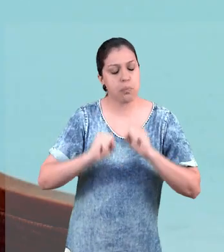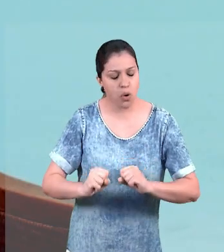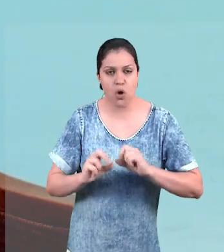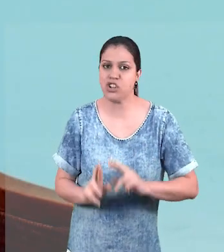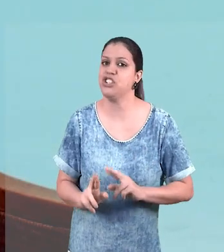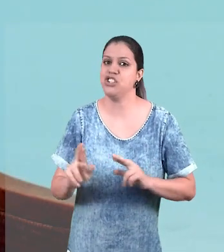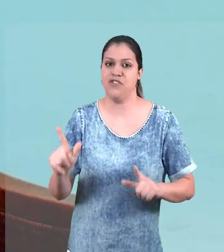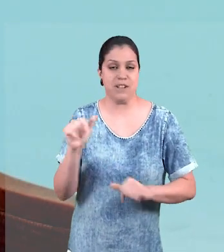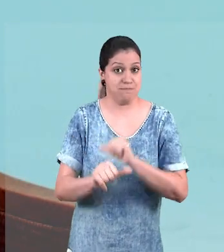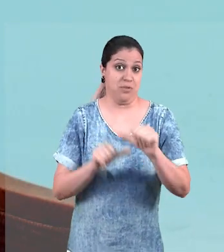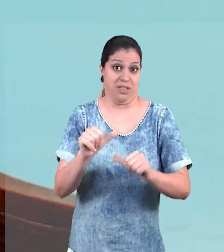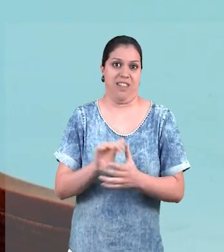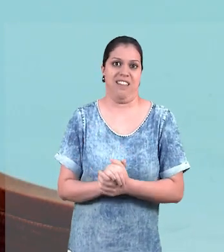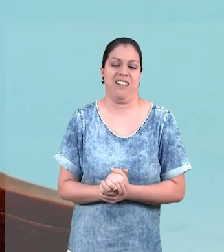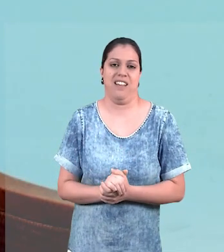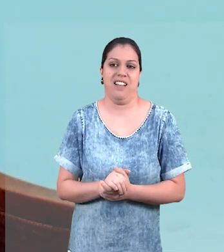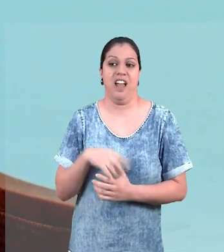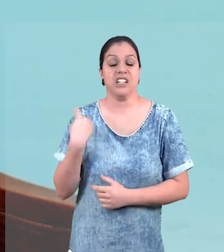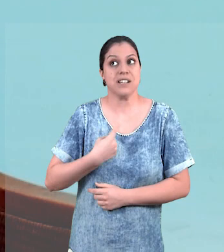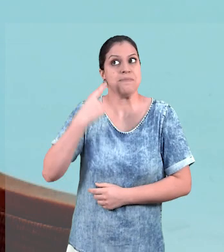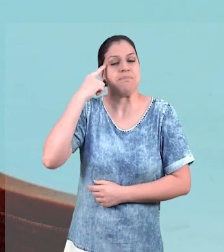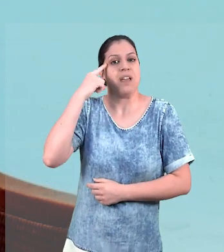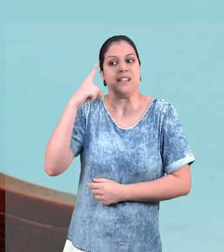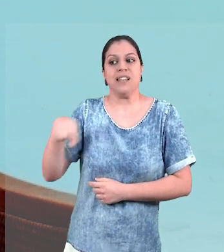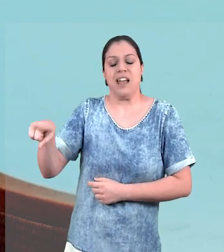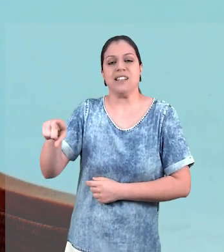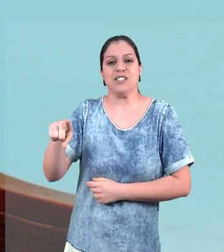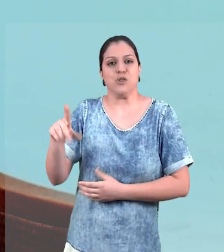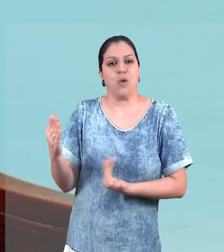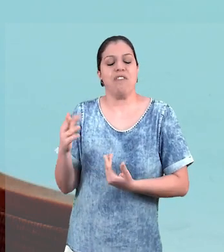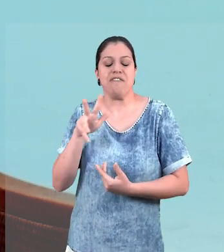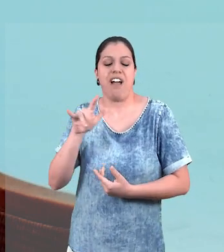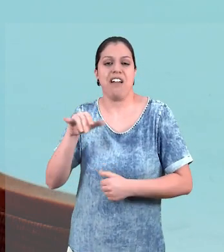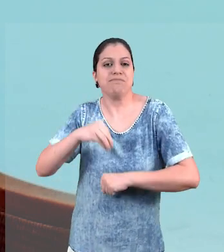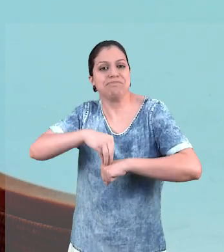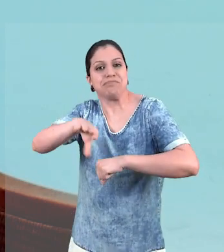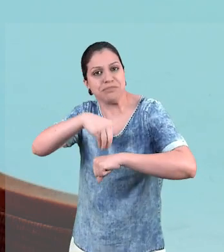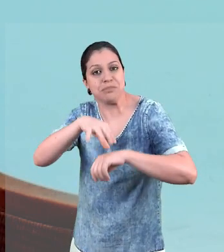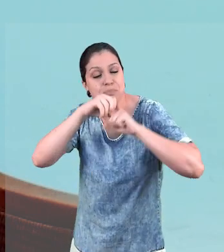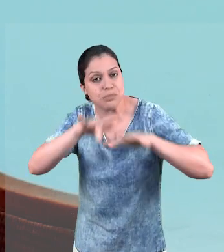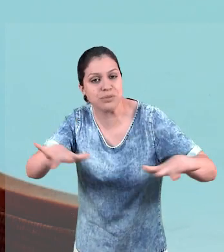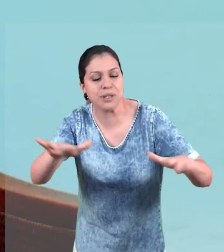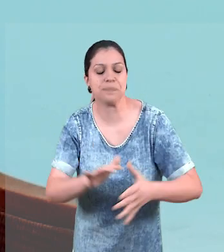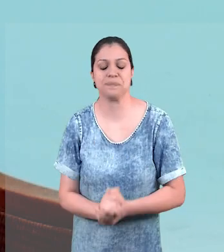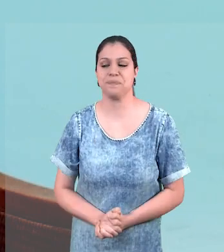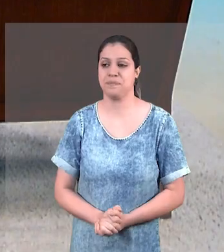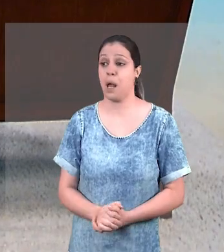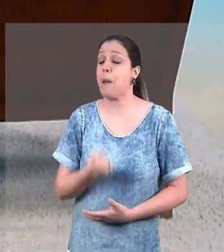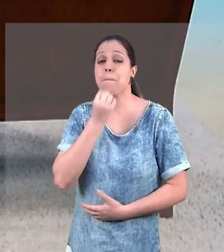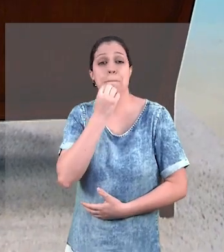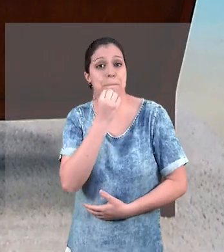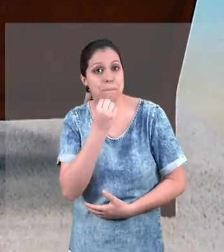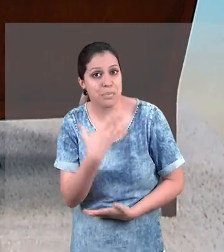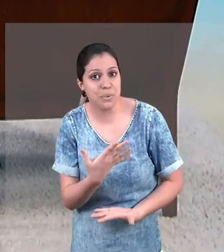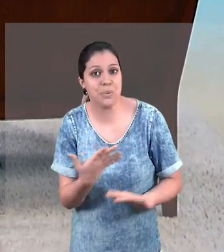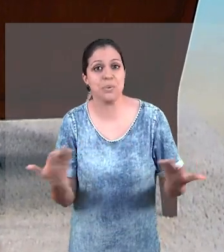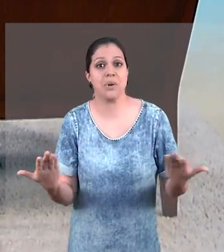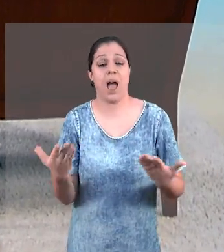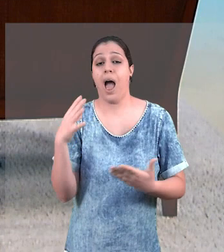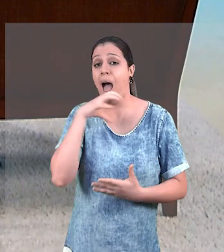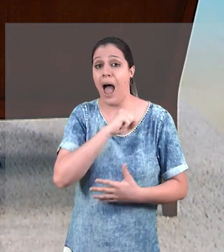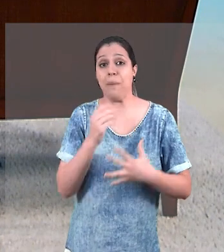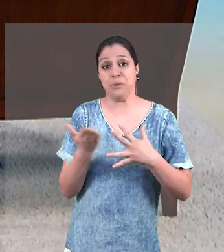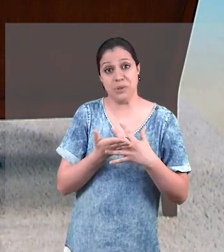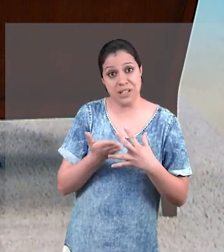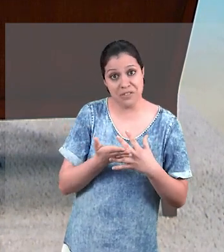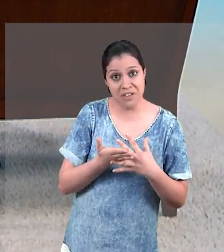ser diferente. Você conta com eles como multiplicadores. Muito bom, e nós vamos para um rápido